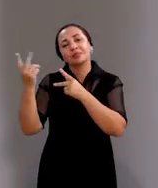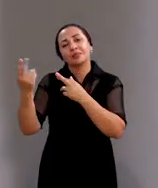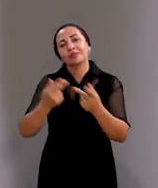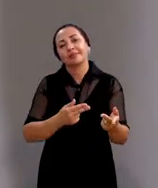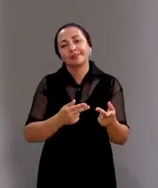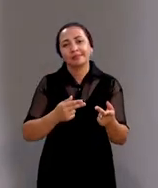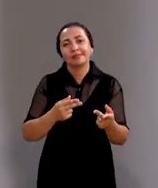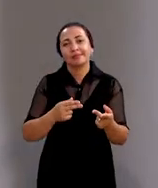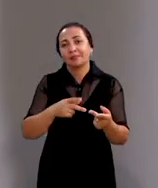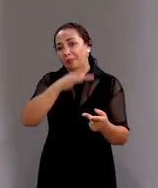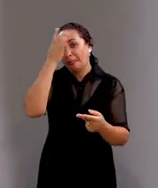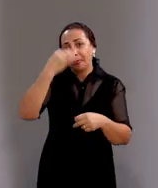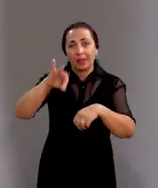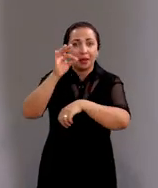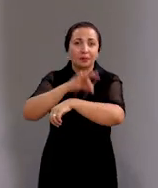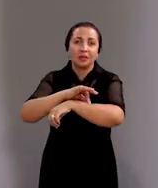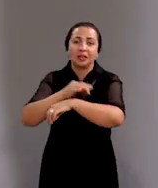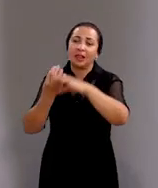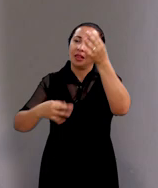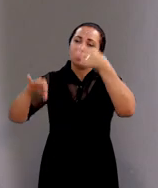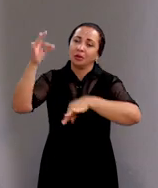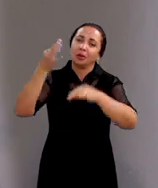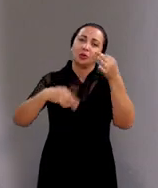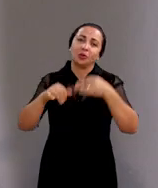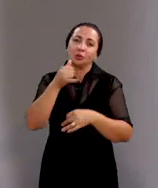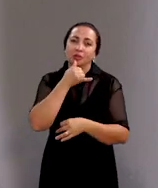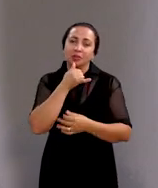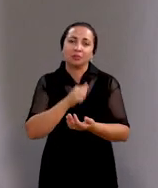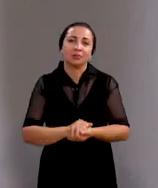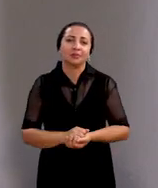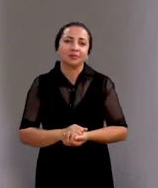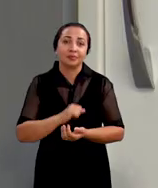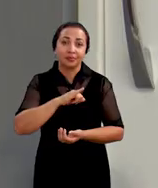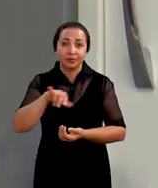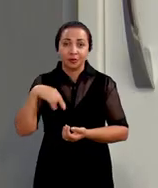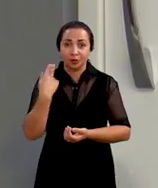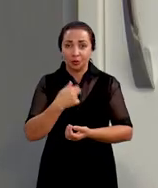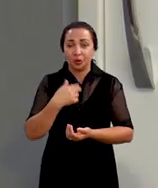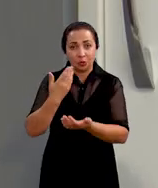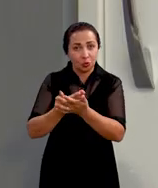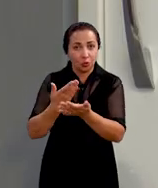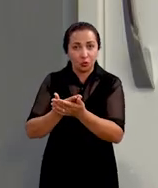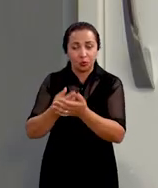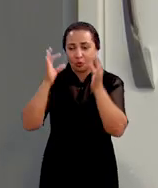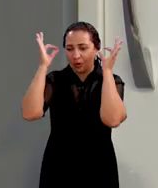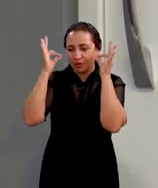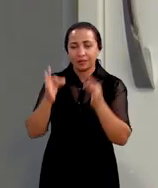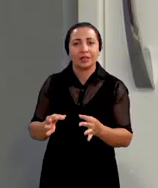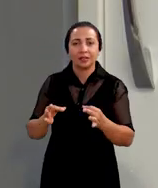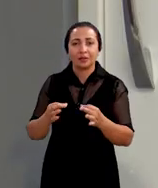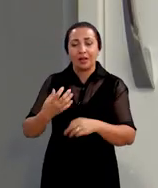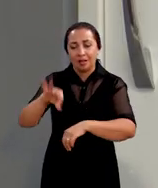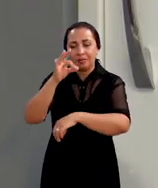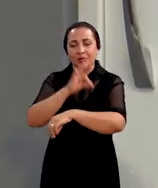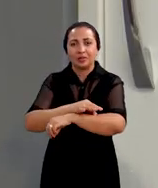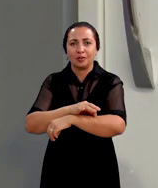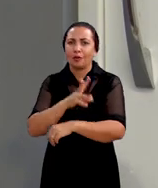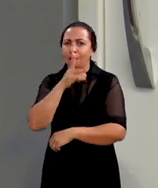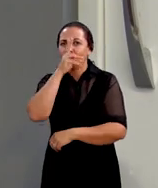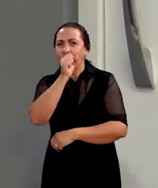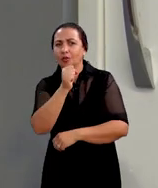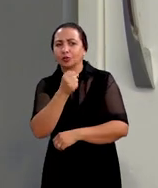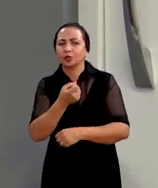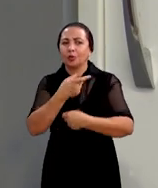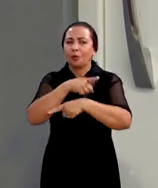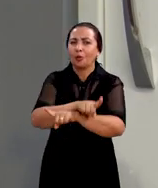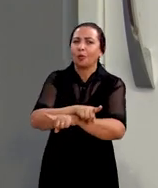eles respondem da mesma maneira que os mosquitos de laboratório, por exemplo? Se nossa hipótese for confirmada e mosquitos